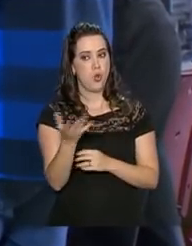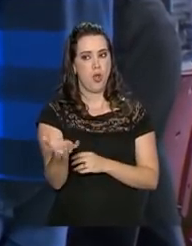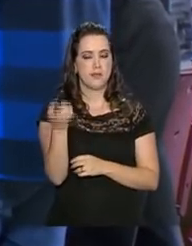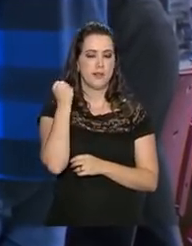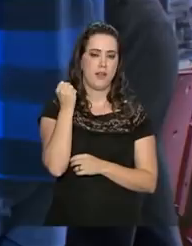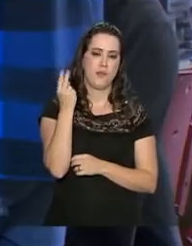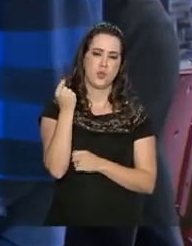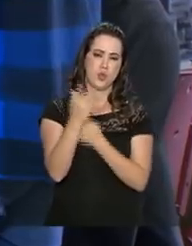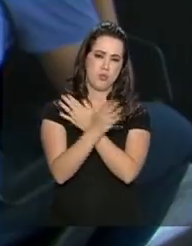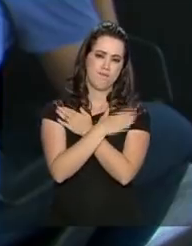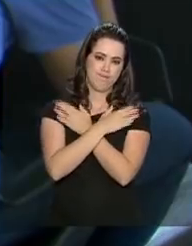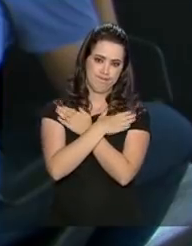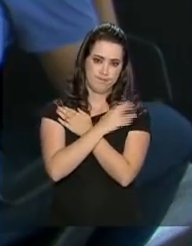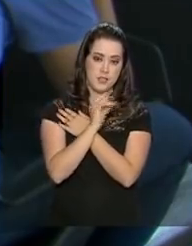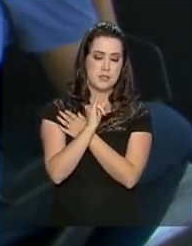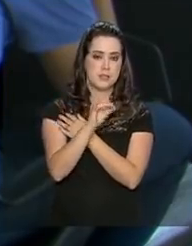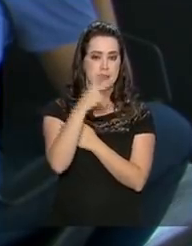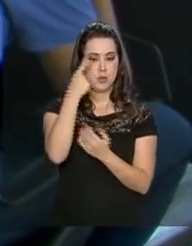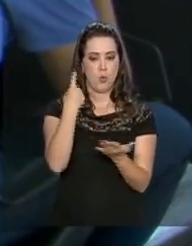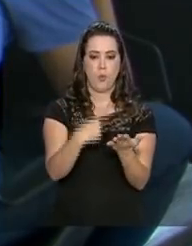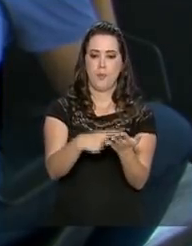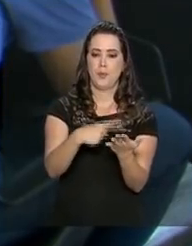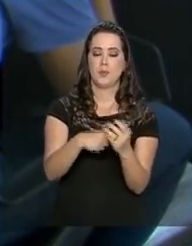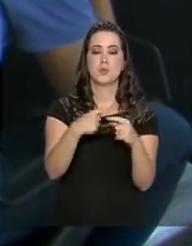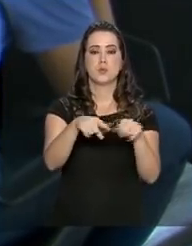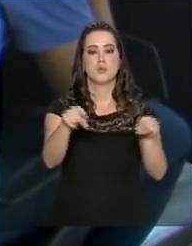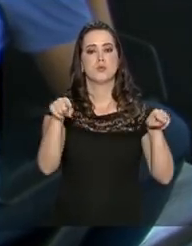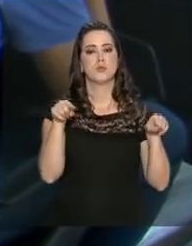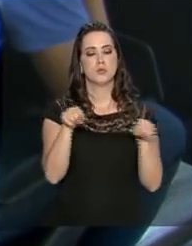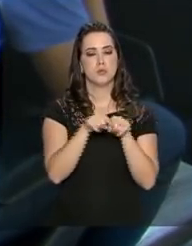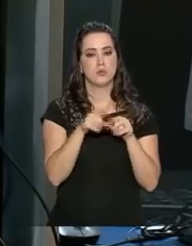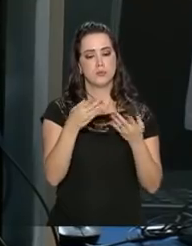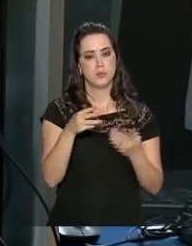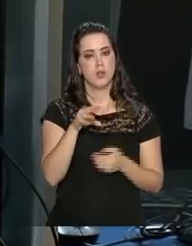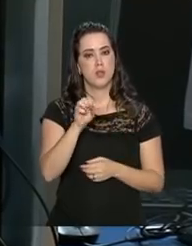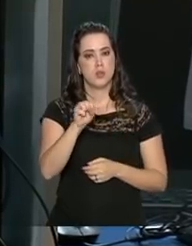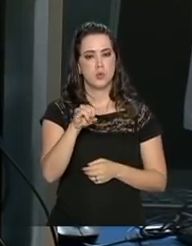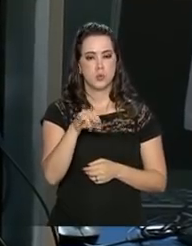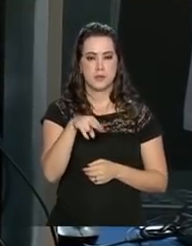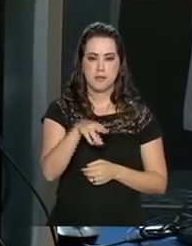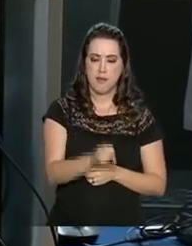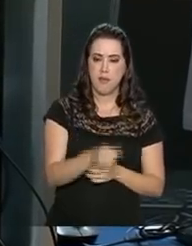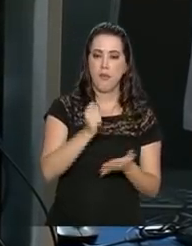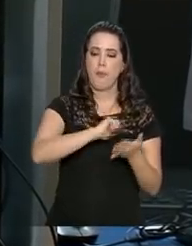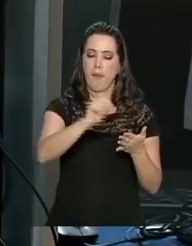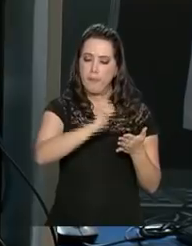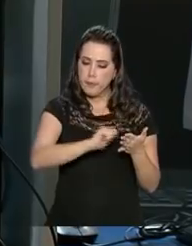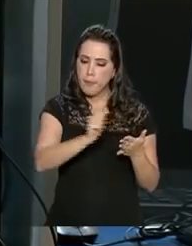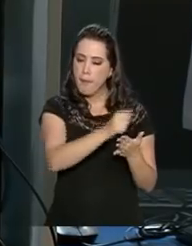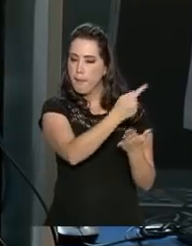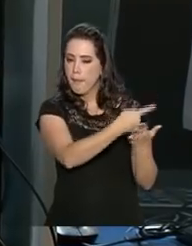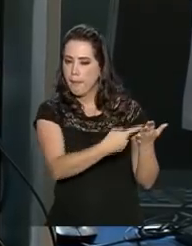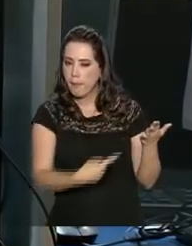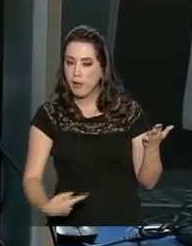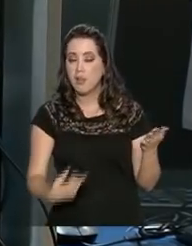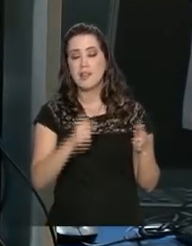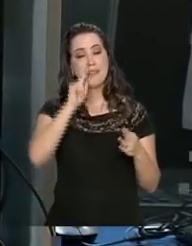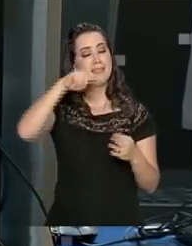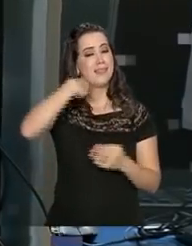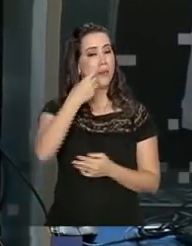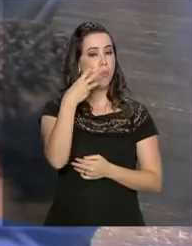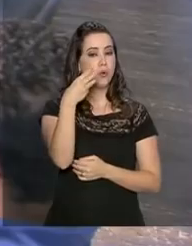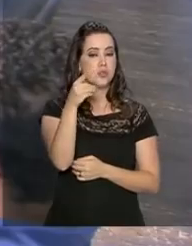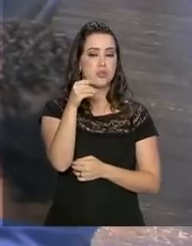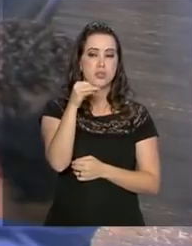benefício a pessoa precisava agendar atendimento em uma das agências do Cine e preencher os formulários para só depois de